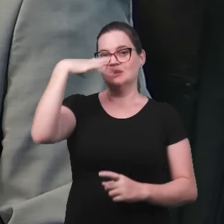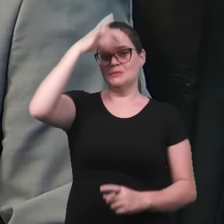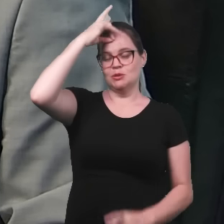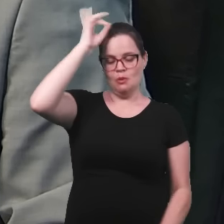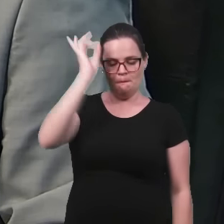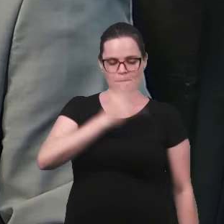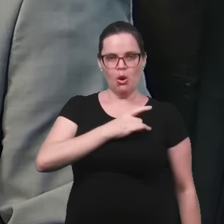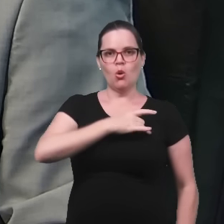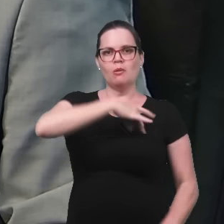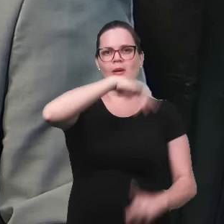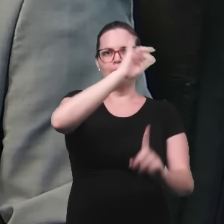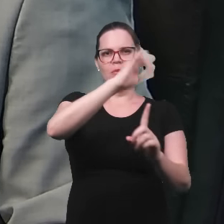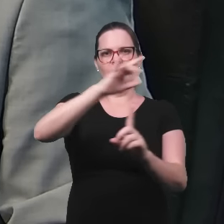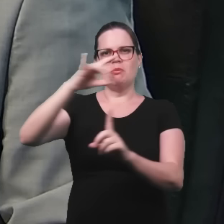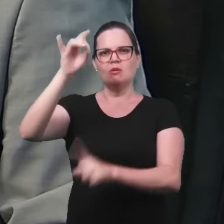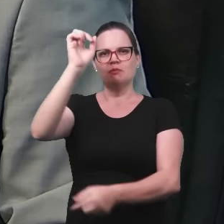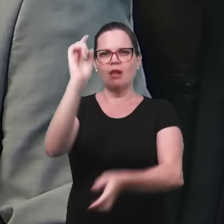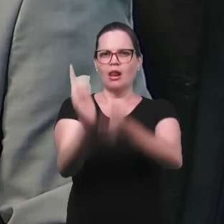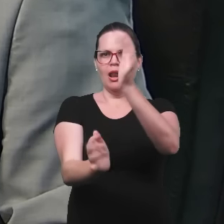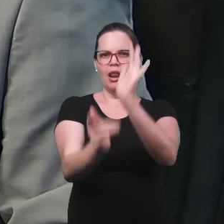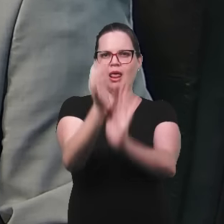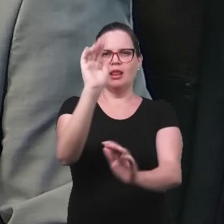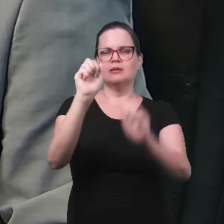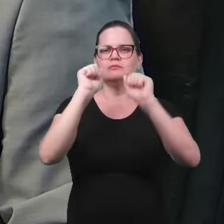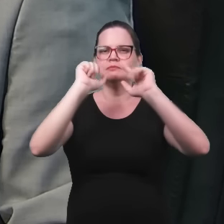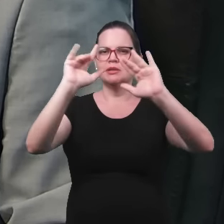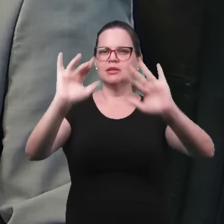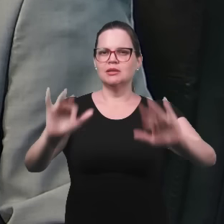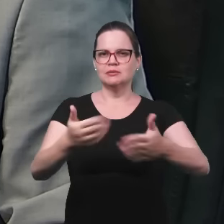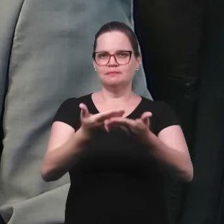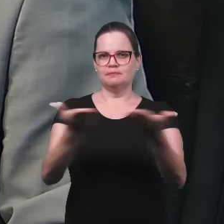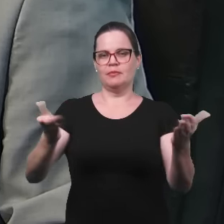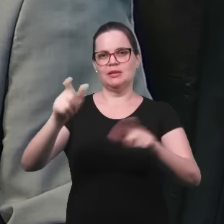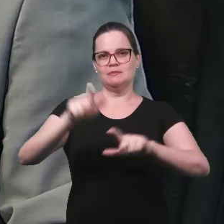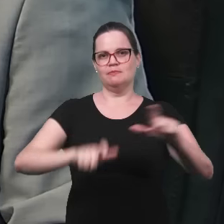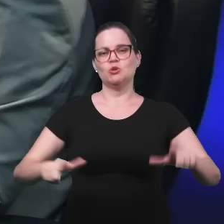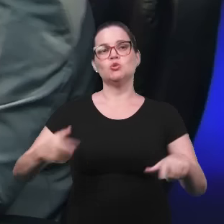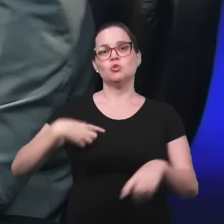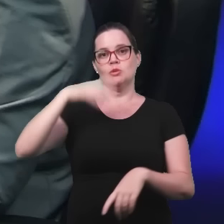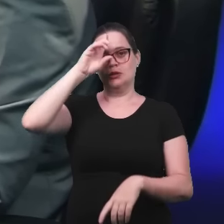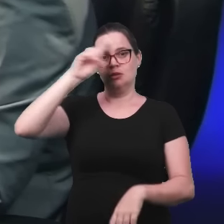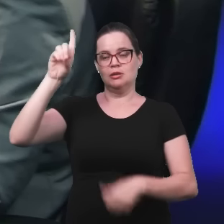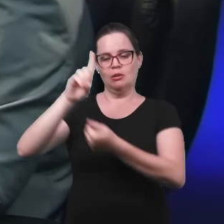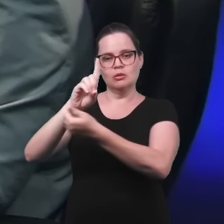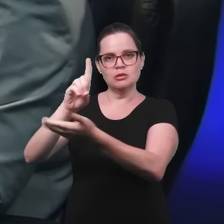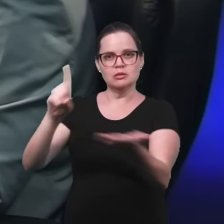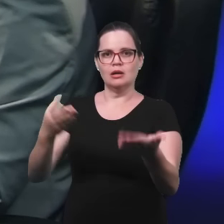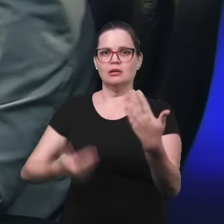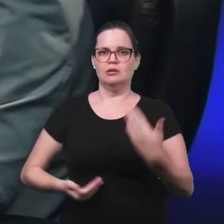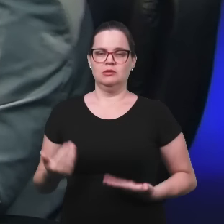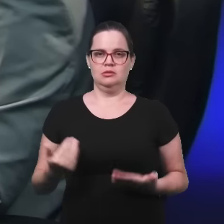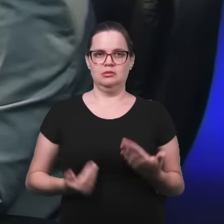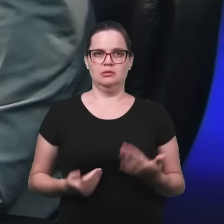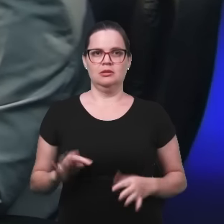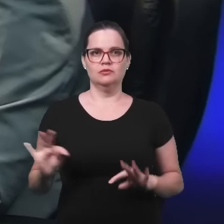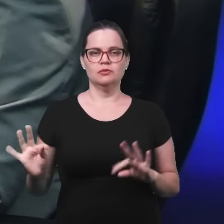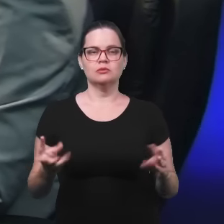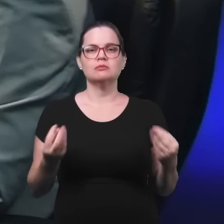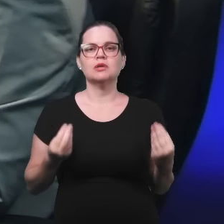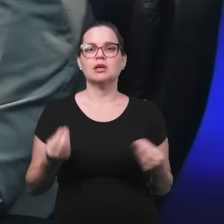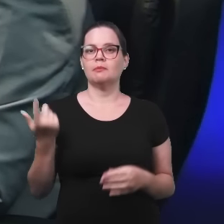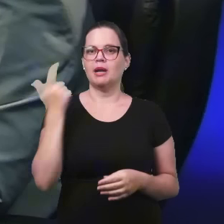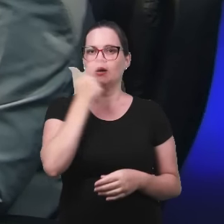foi derramado, quer dizer, é uma dispensação de Deus para o para o servo, para ele